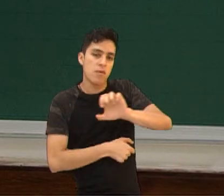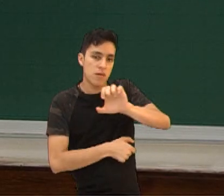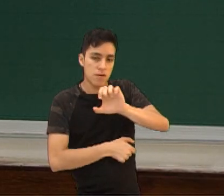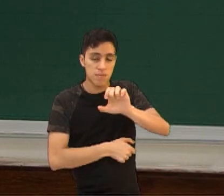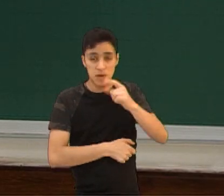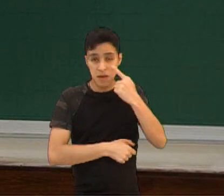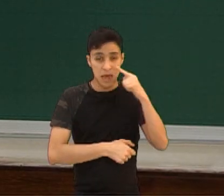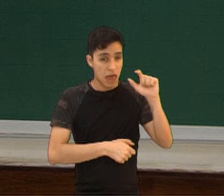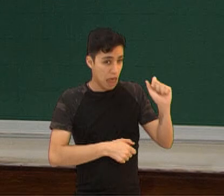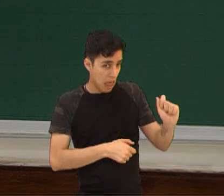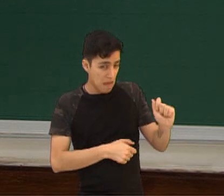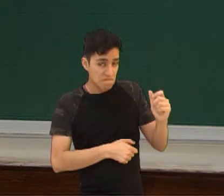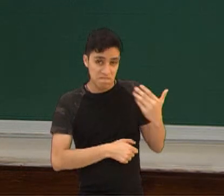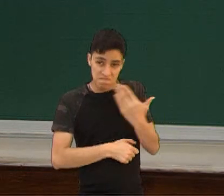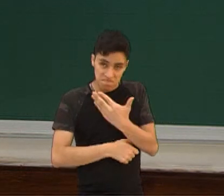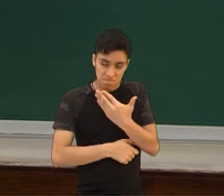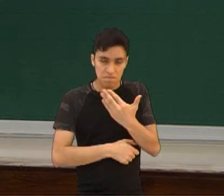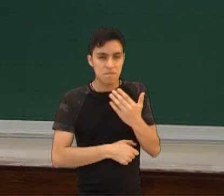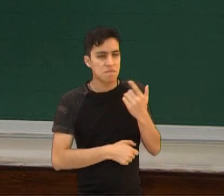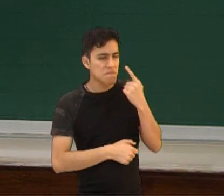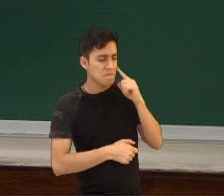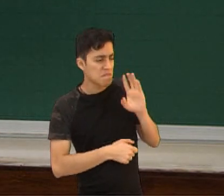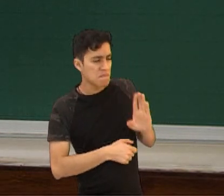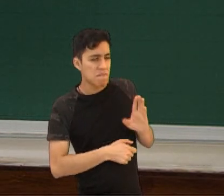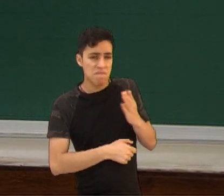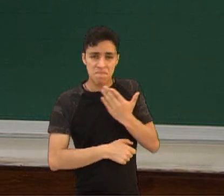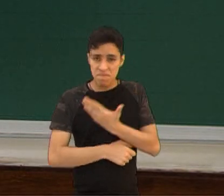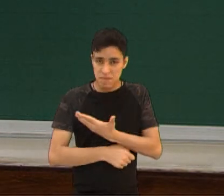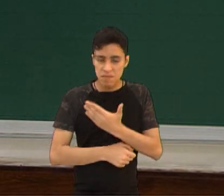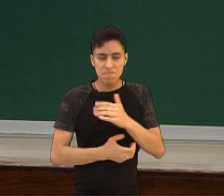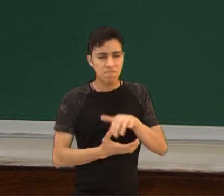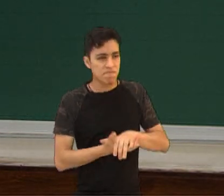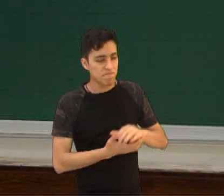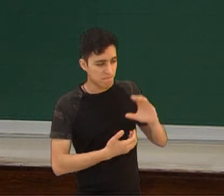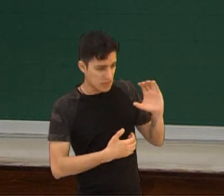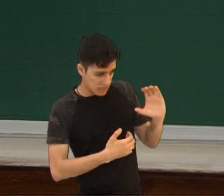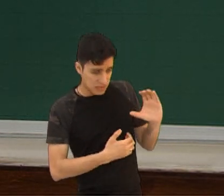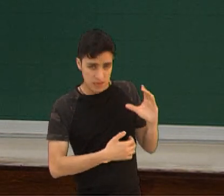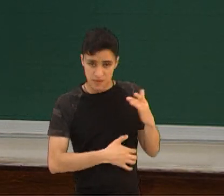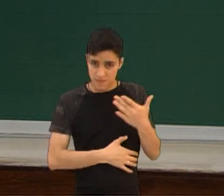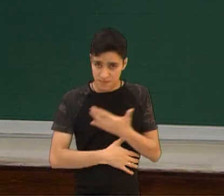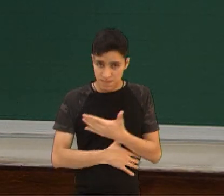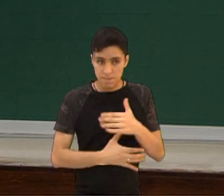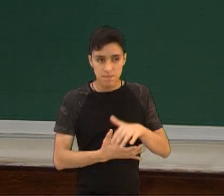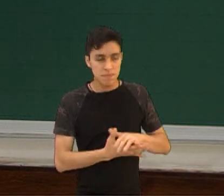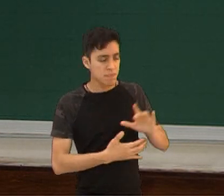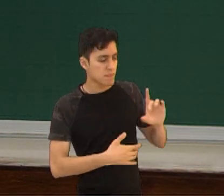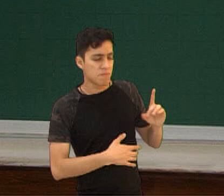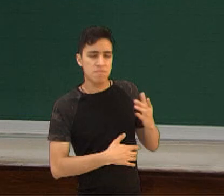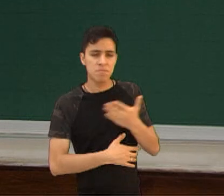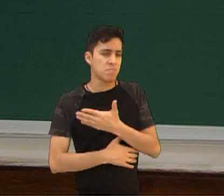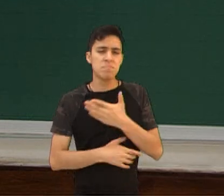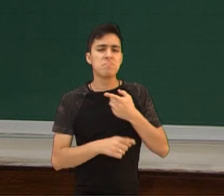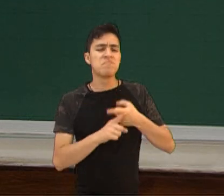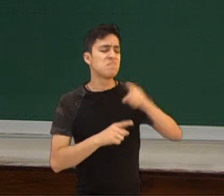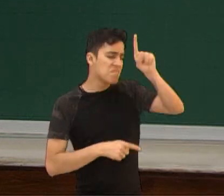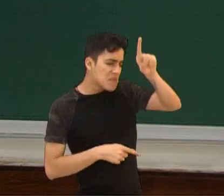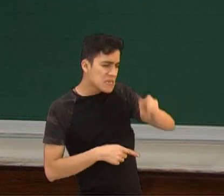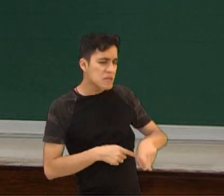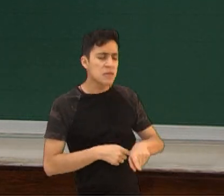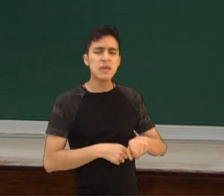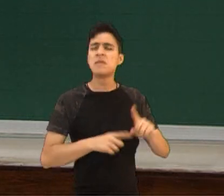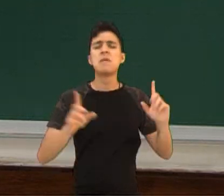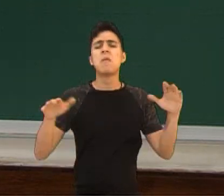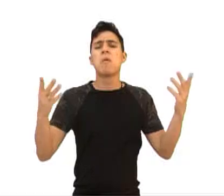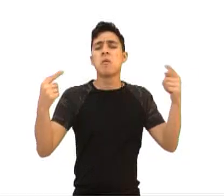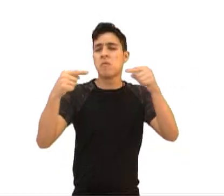Guerra Mundial, letra B, do declínio do Império Romano, letra C, do início da globalização ou letra D, do fim do